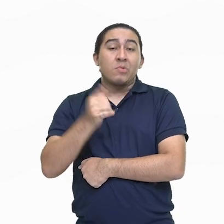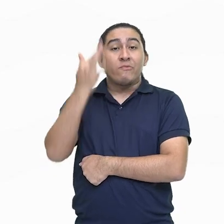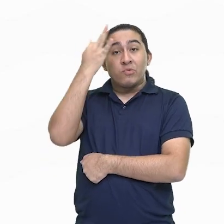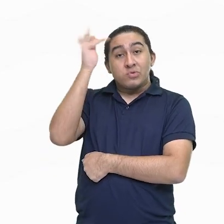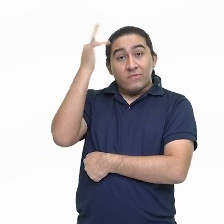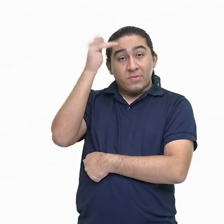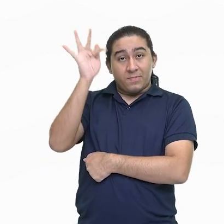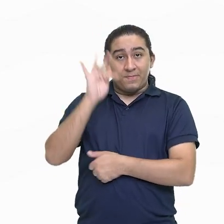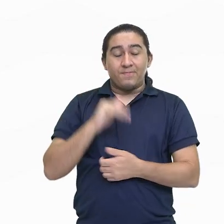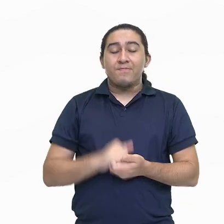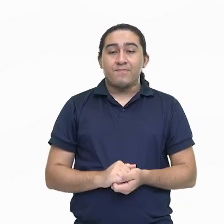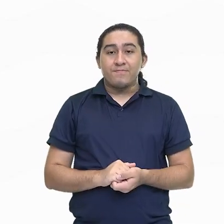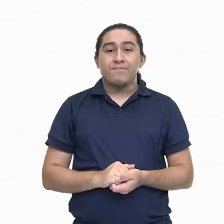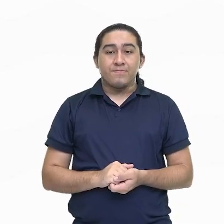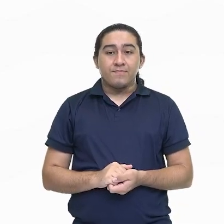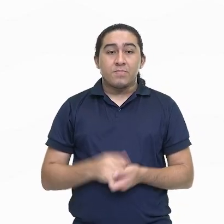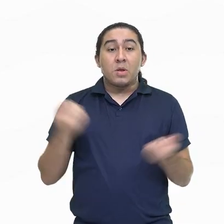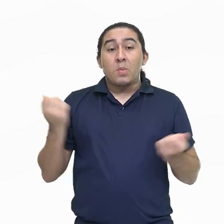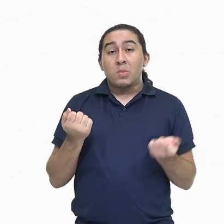filosofia.